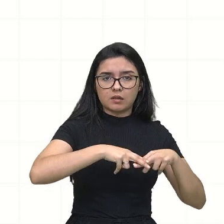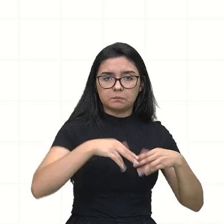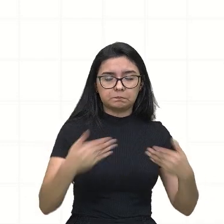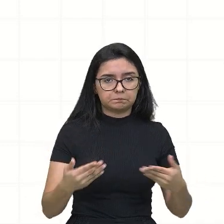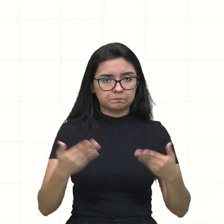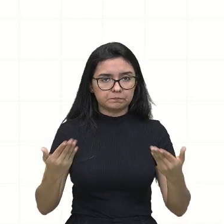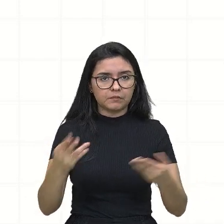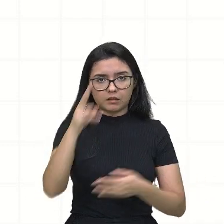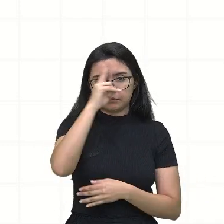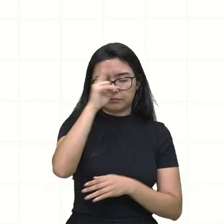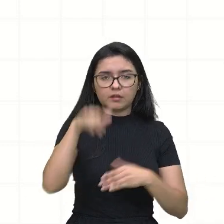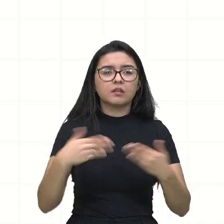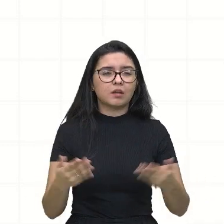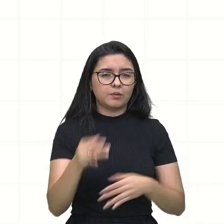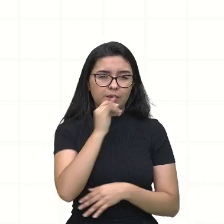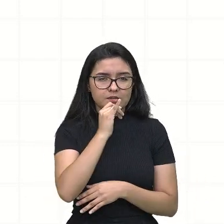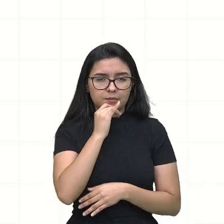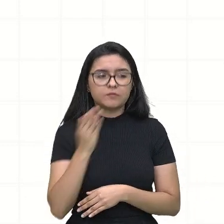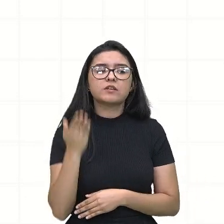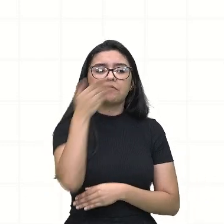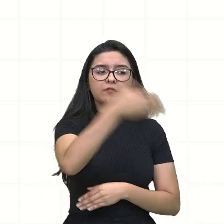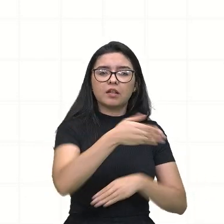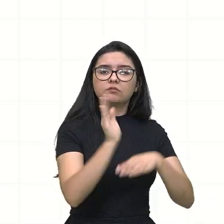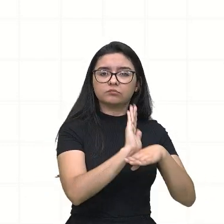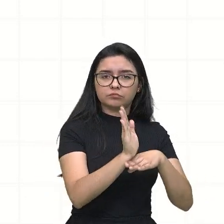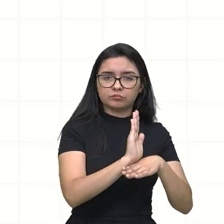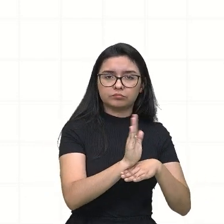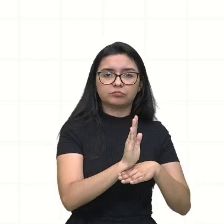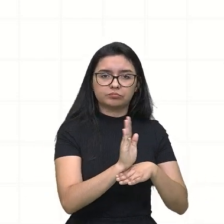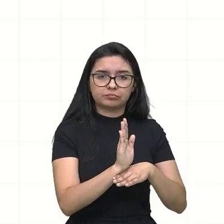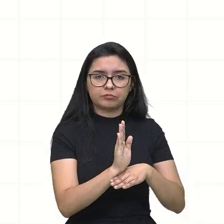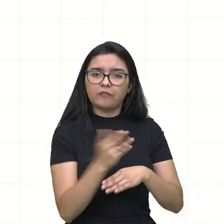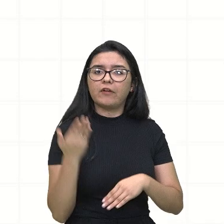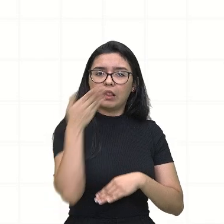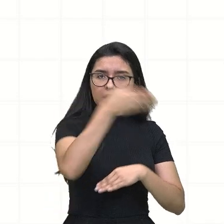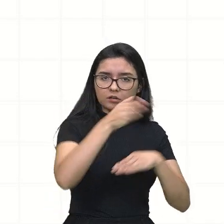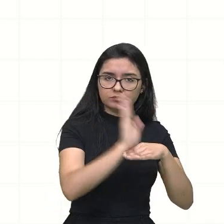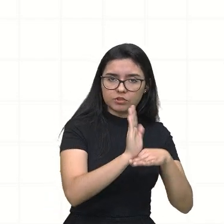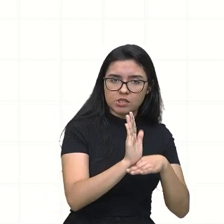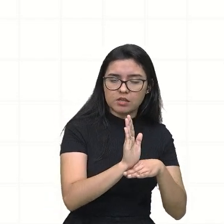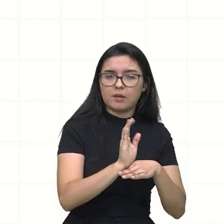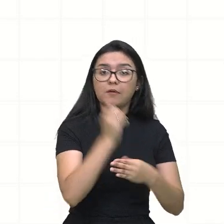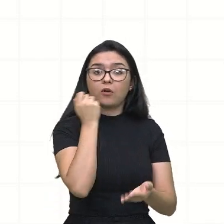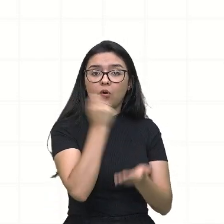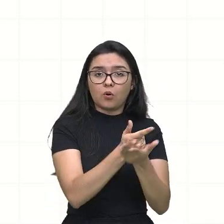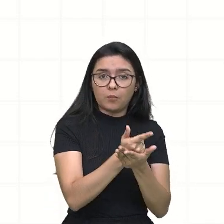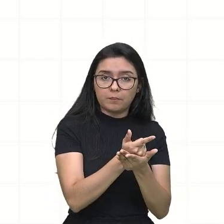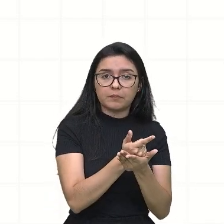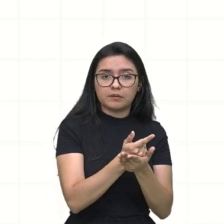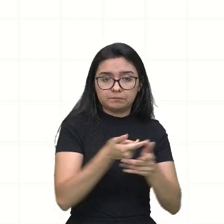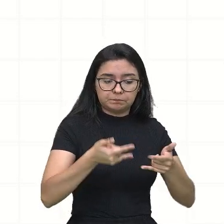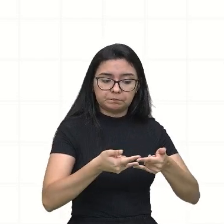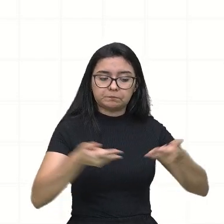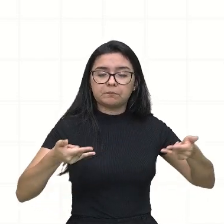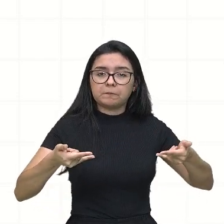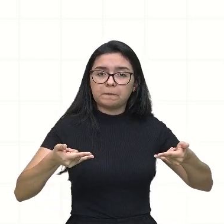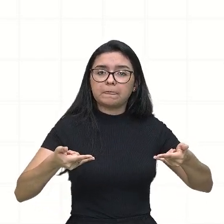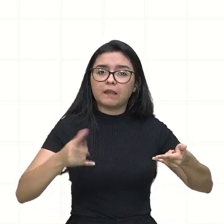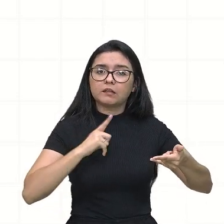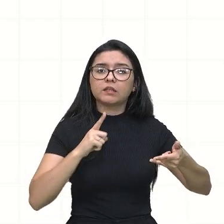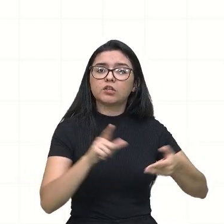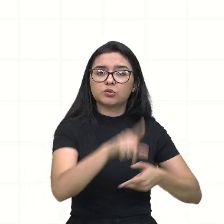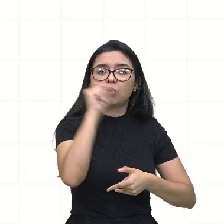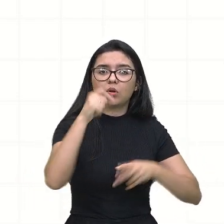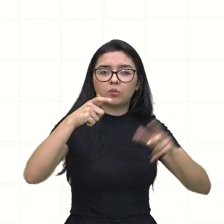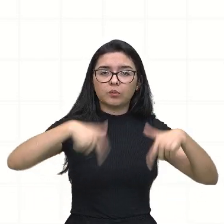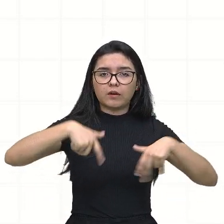chega numa situação, você chegou lá no caixa de um cinema, né? E você tem que escolher um